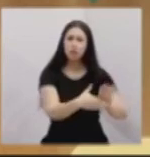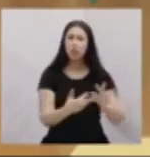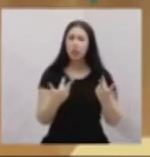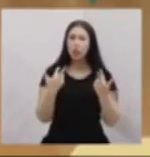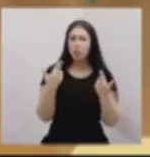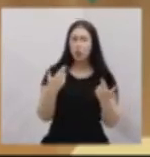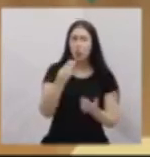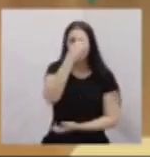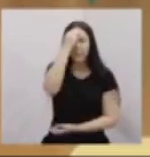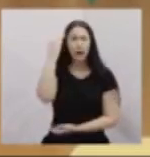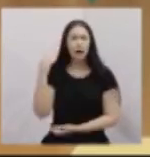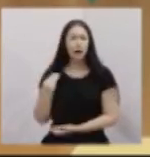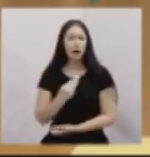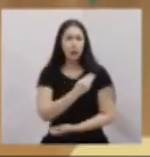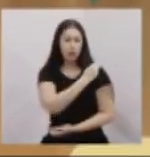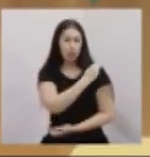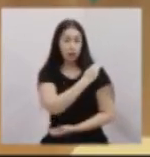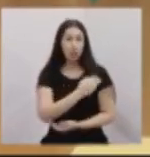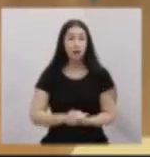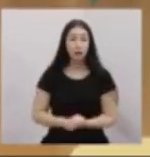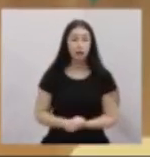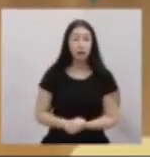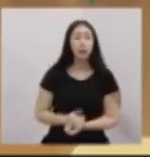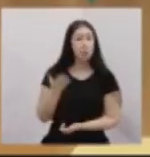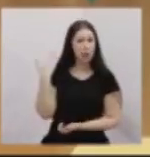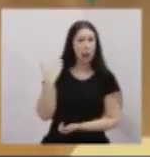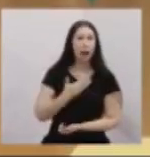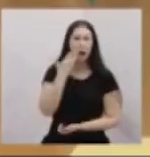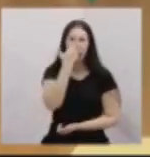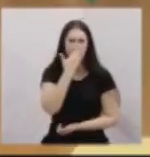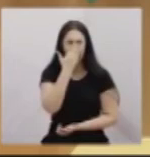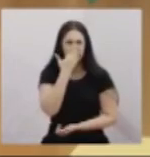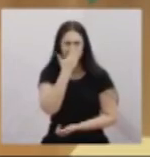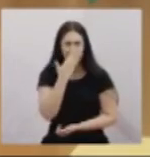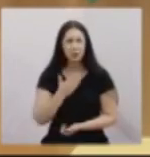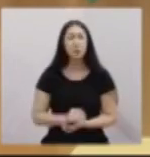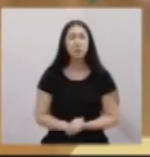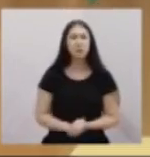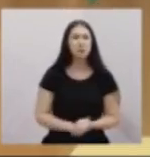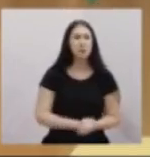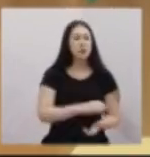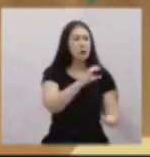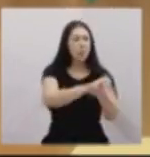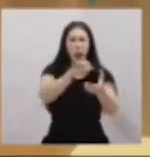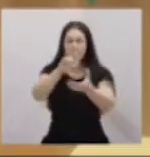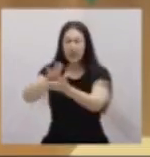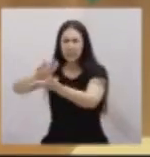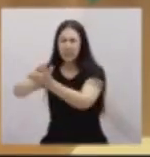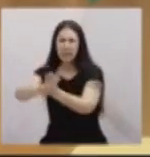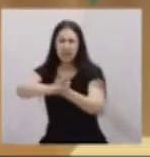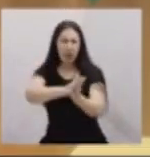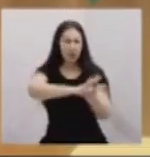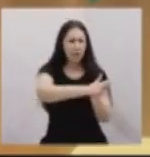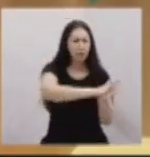Madalena, uma mulher prostituta que vivia roubando casamentos, vivia na casa de